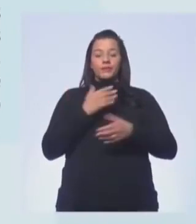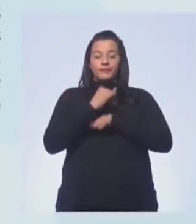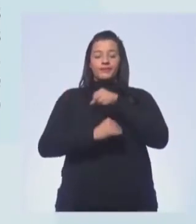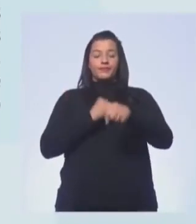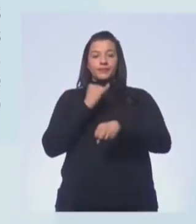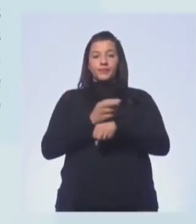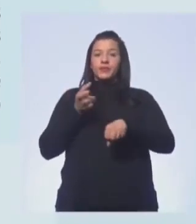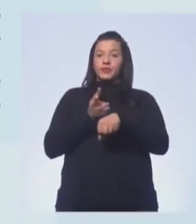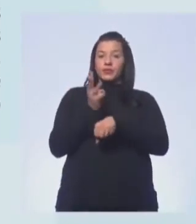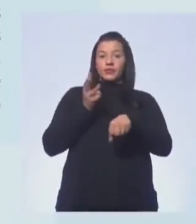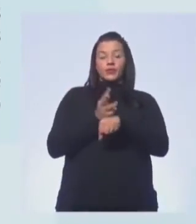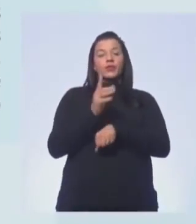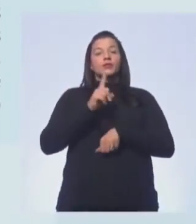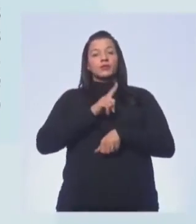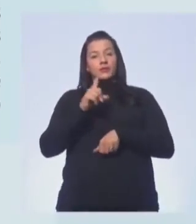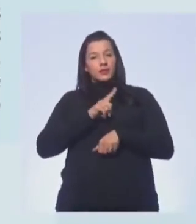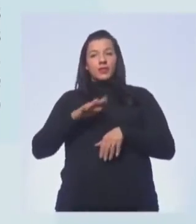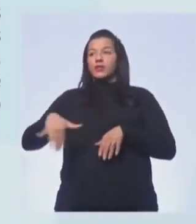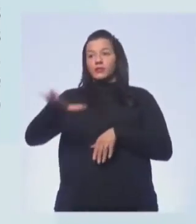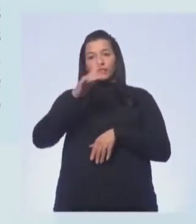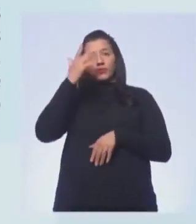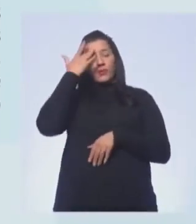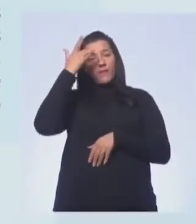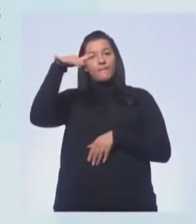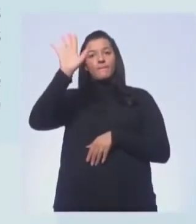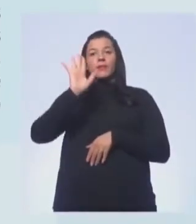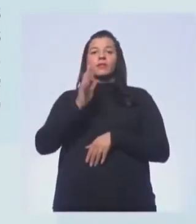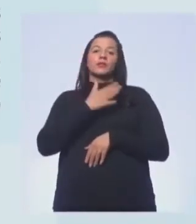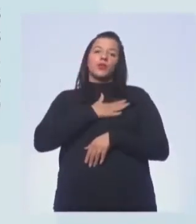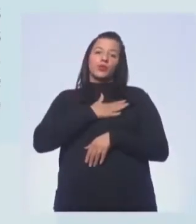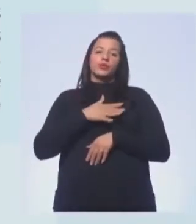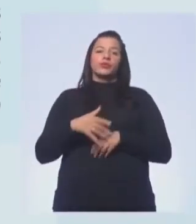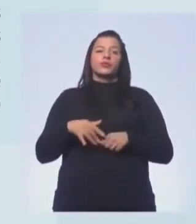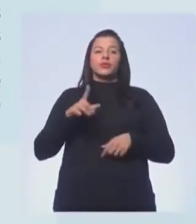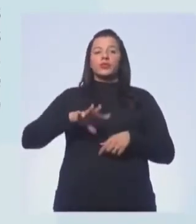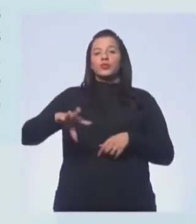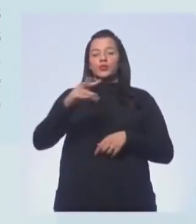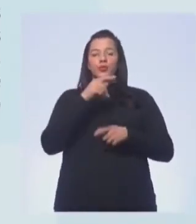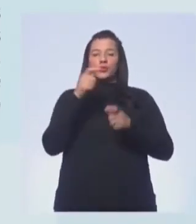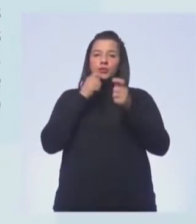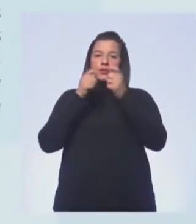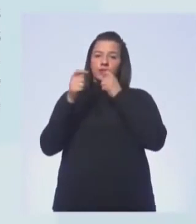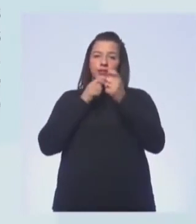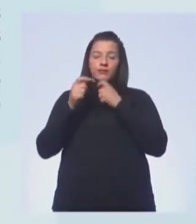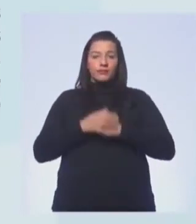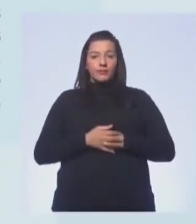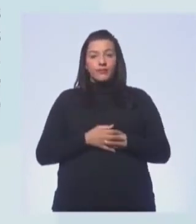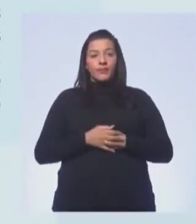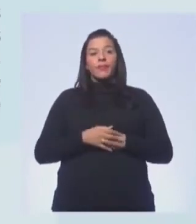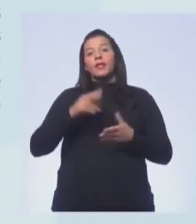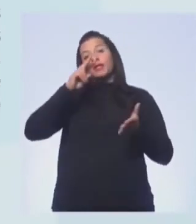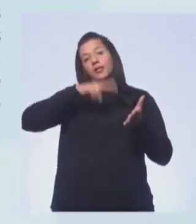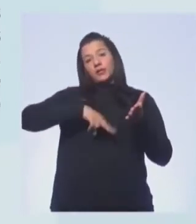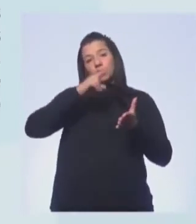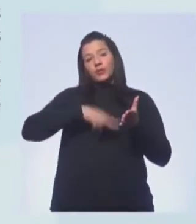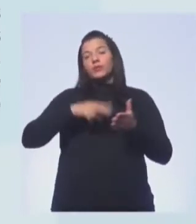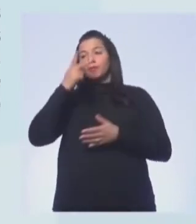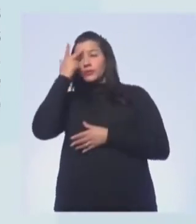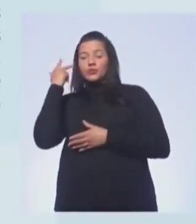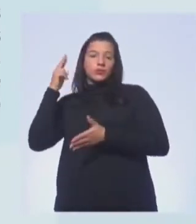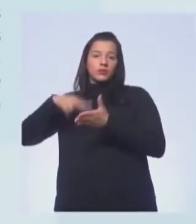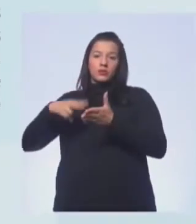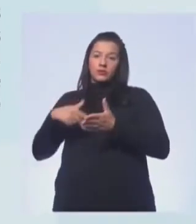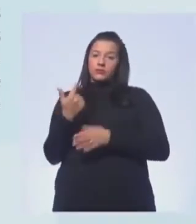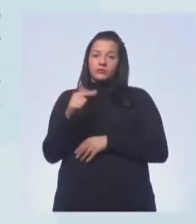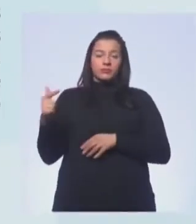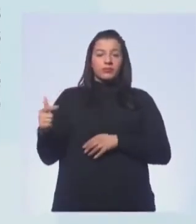ganharam espaço entre as atividades preferidas no tempo livre entre todos os entrevistados, leitores e não leitores. Em 2015,